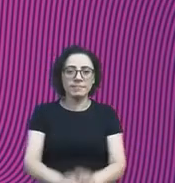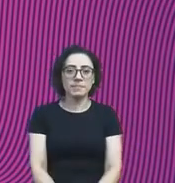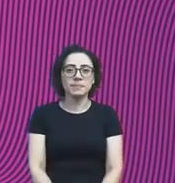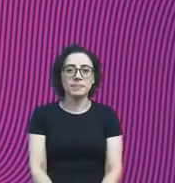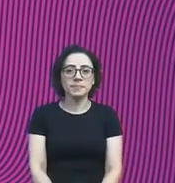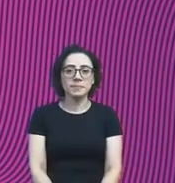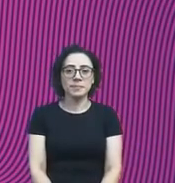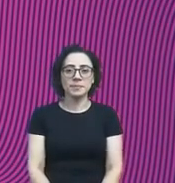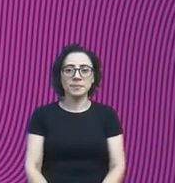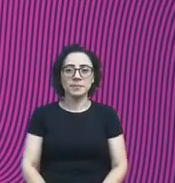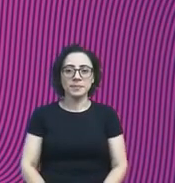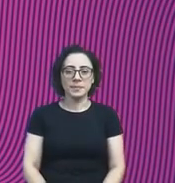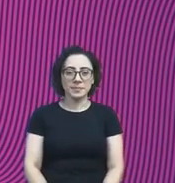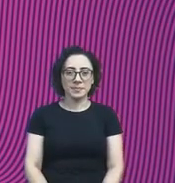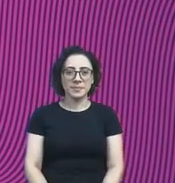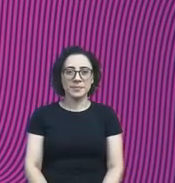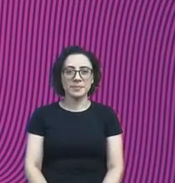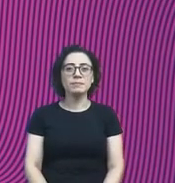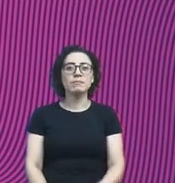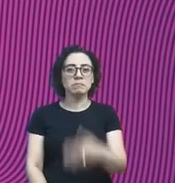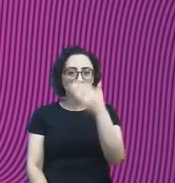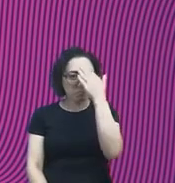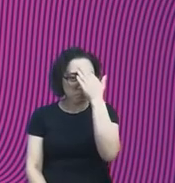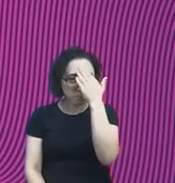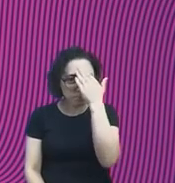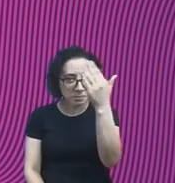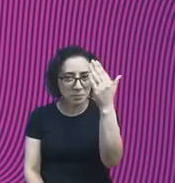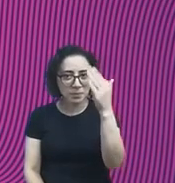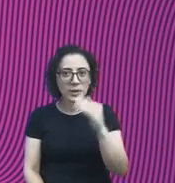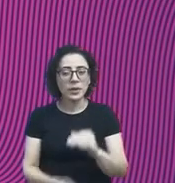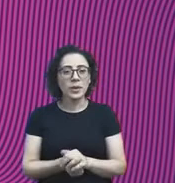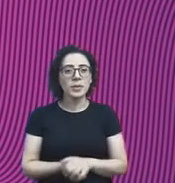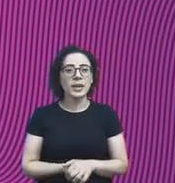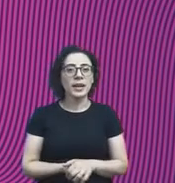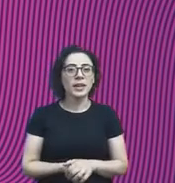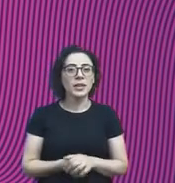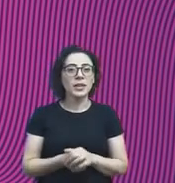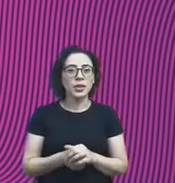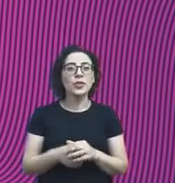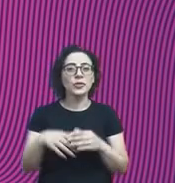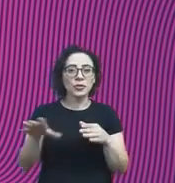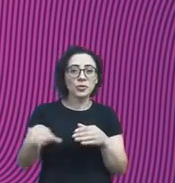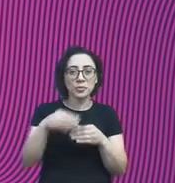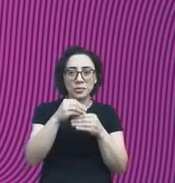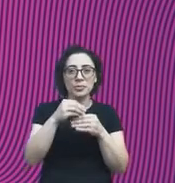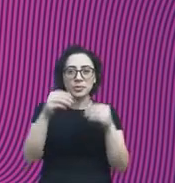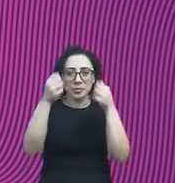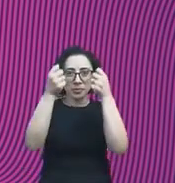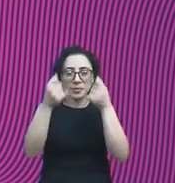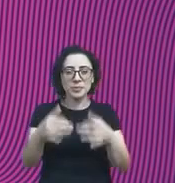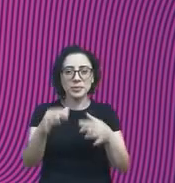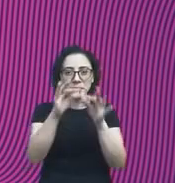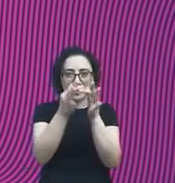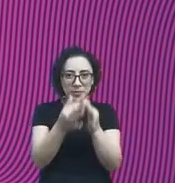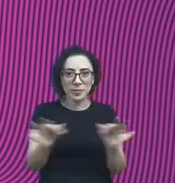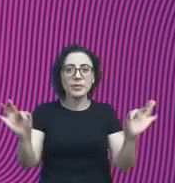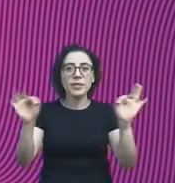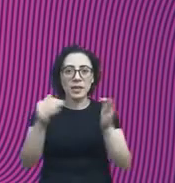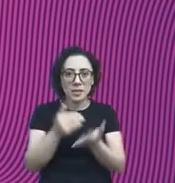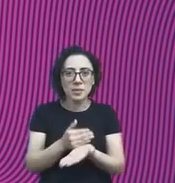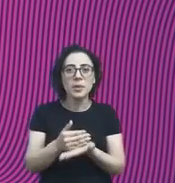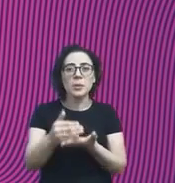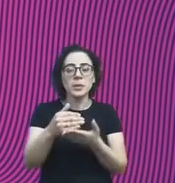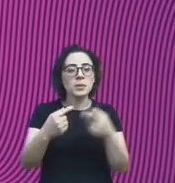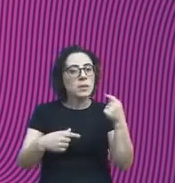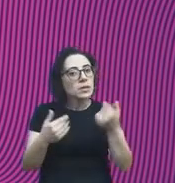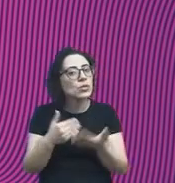Antônio, muito obrigado. E vou trazer aqui umas frases que você e o Renato falaram para a gente começar uma discussão, né? Eu gostei